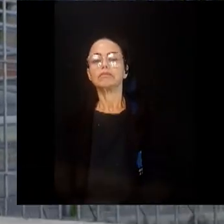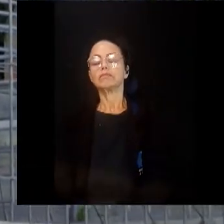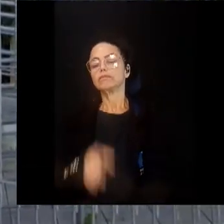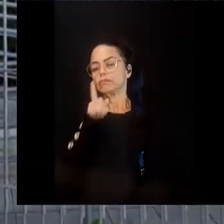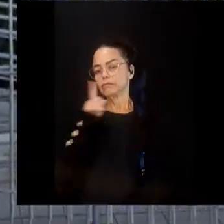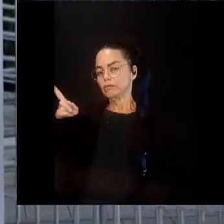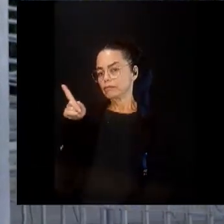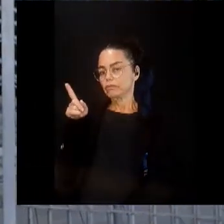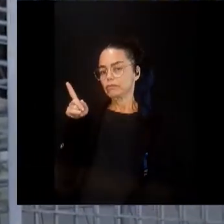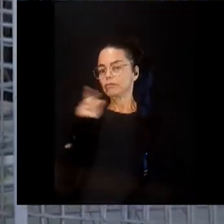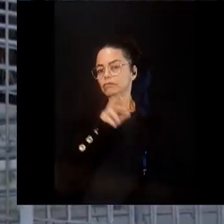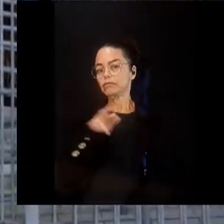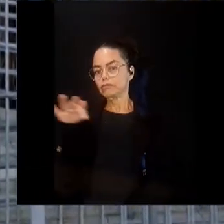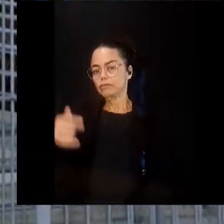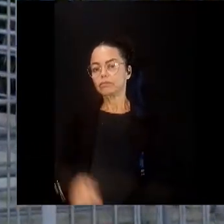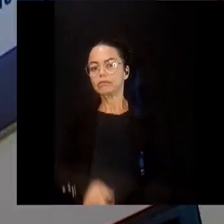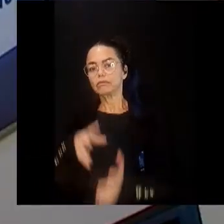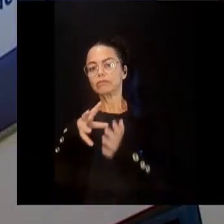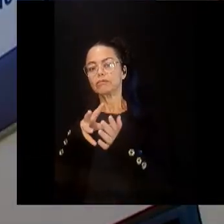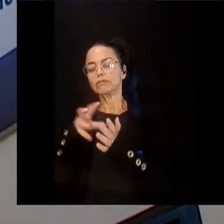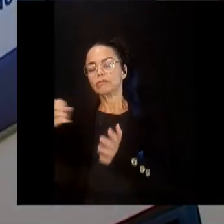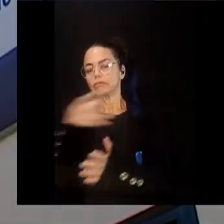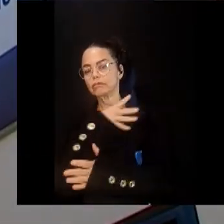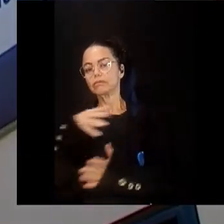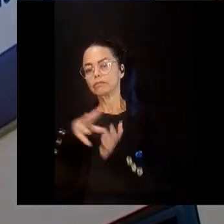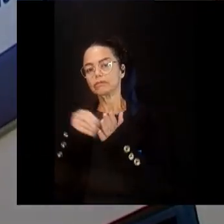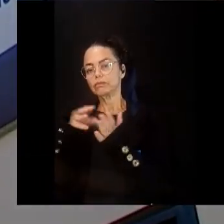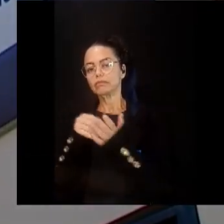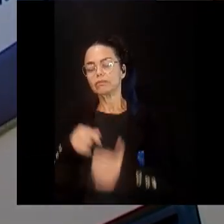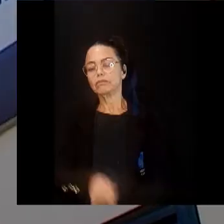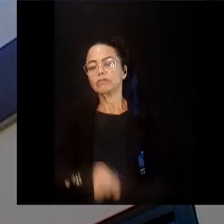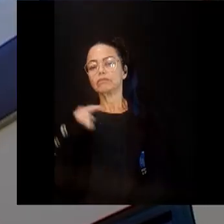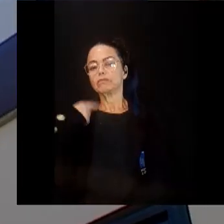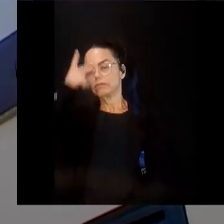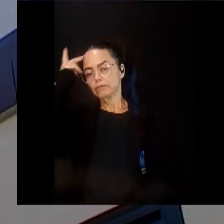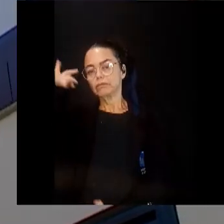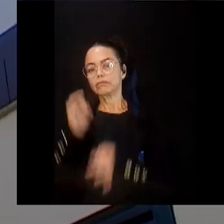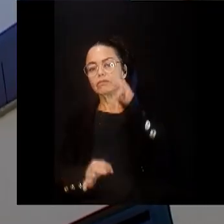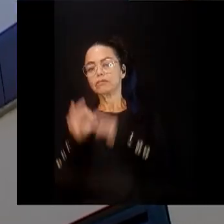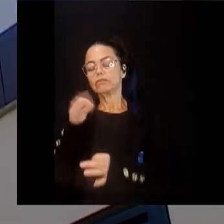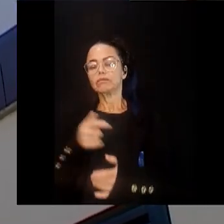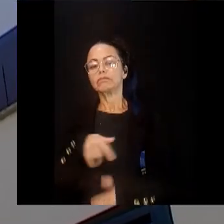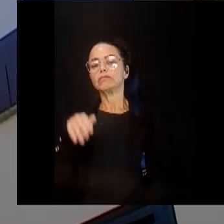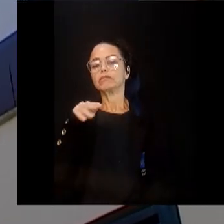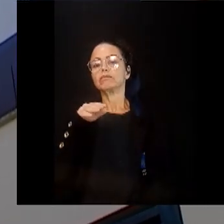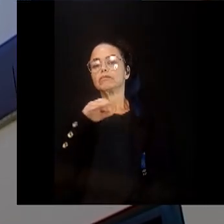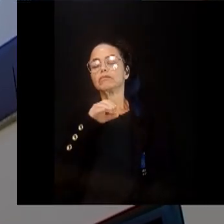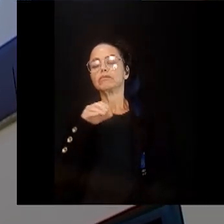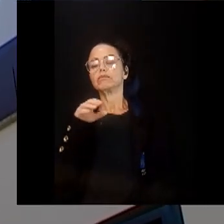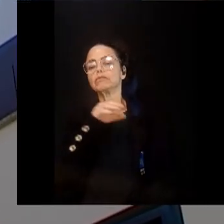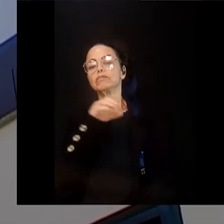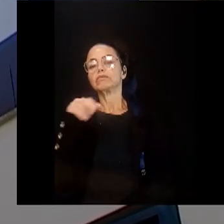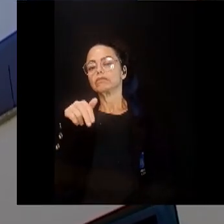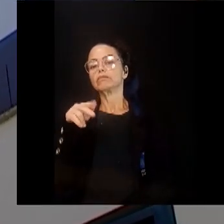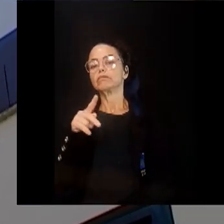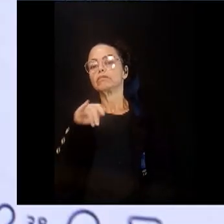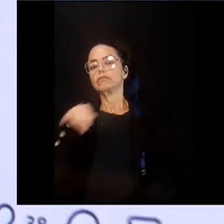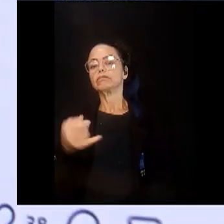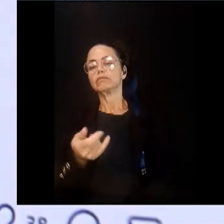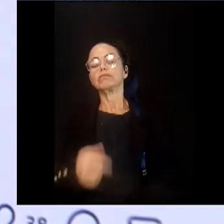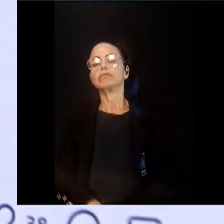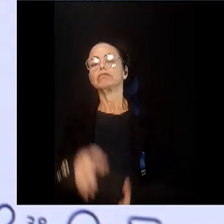novo modelo de Cadastro Nacional da Pessoa Jurídica, o CNPJ. A principal mudança é que o cadastro passa